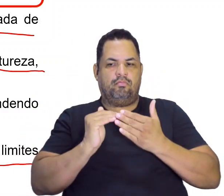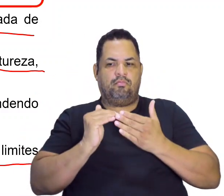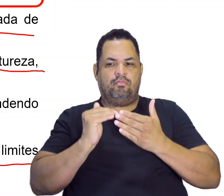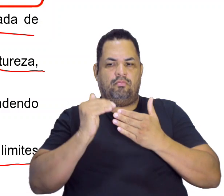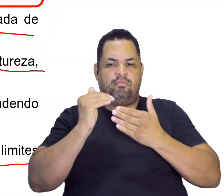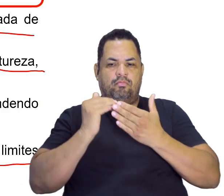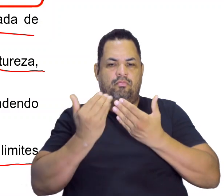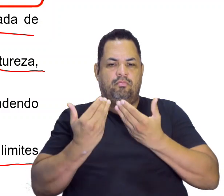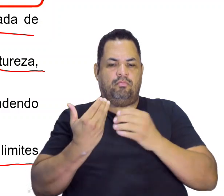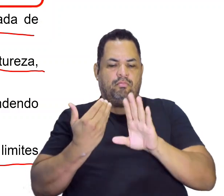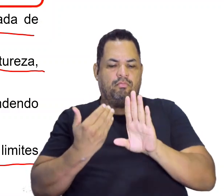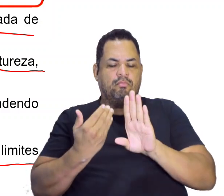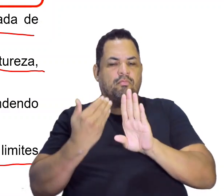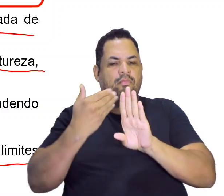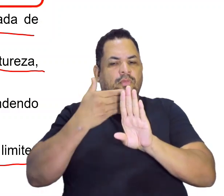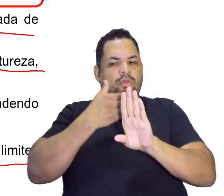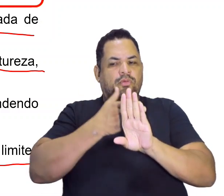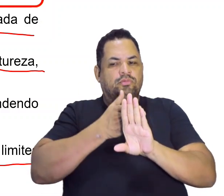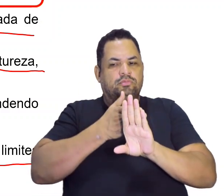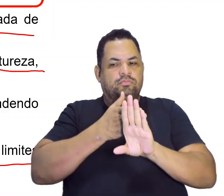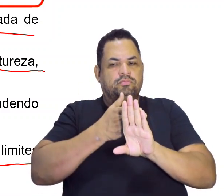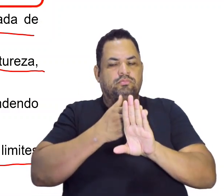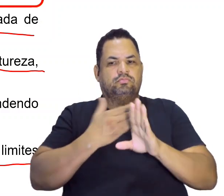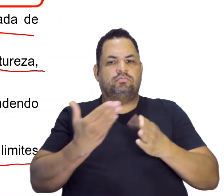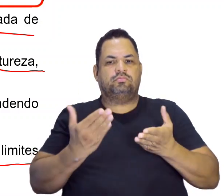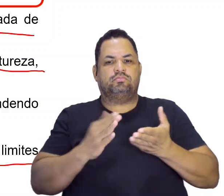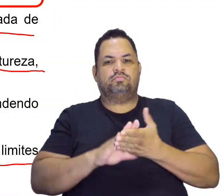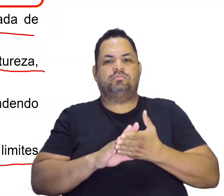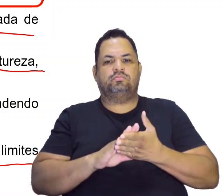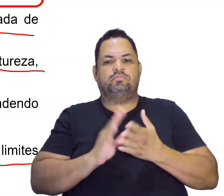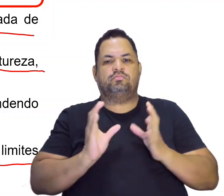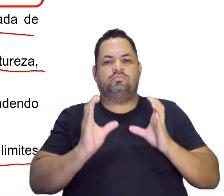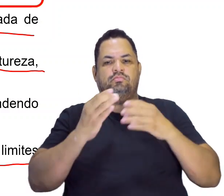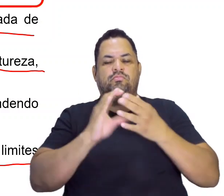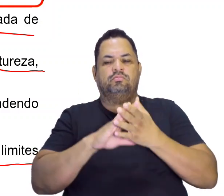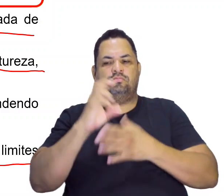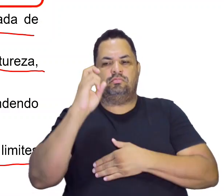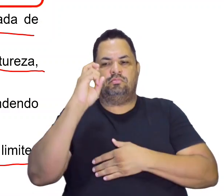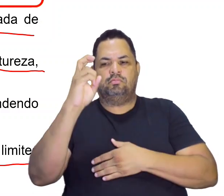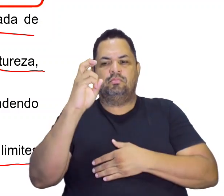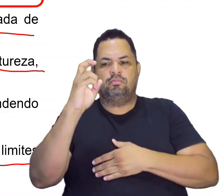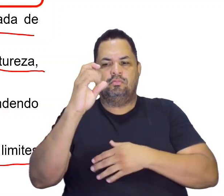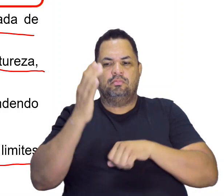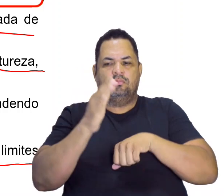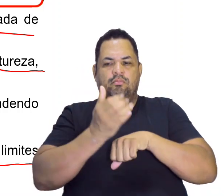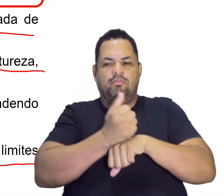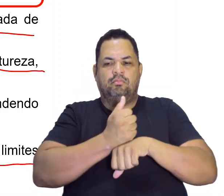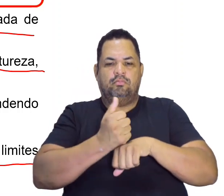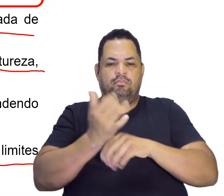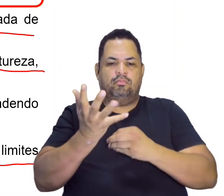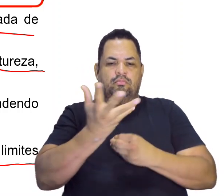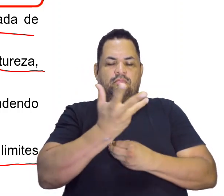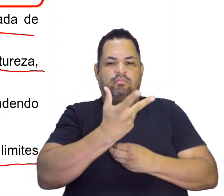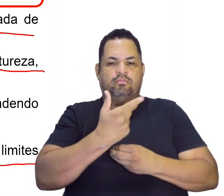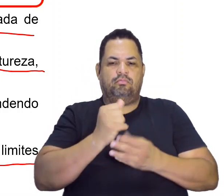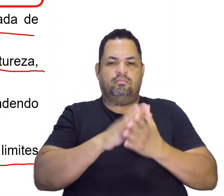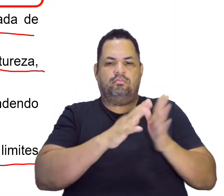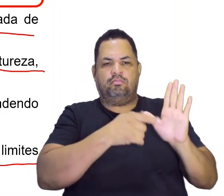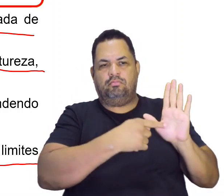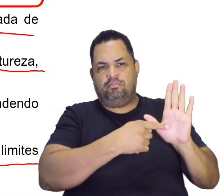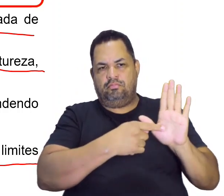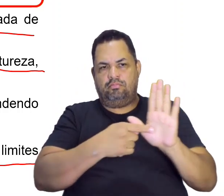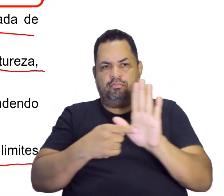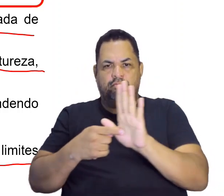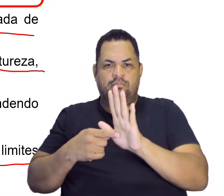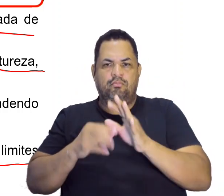trás da intenção aí do grupo dos 5, né? Com a